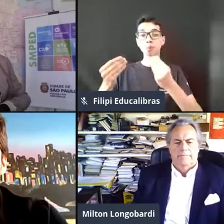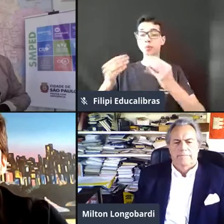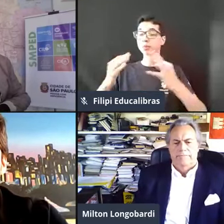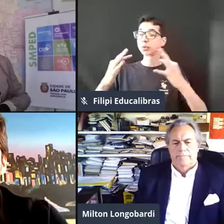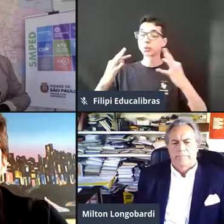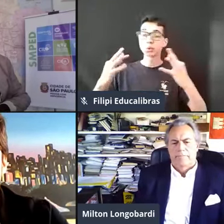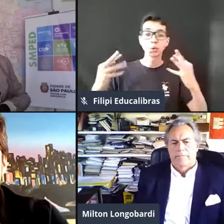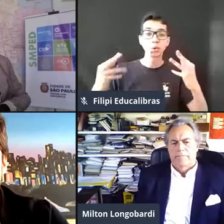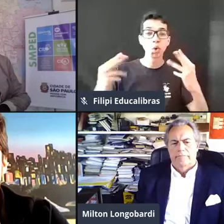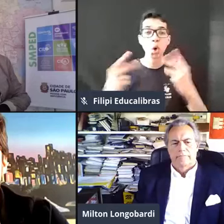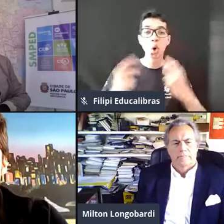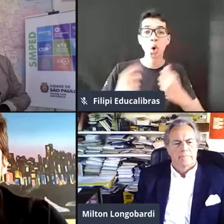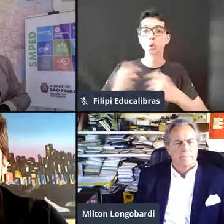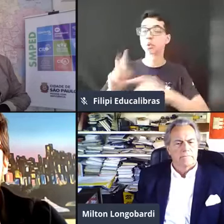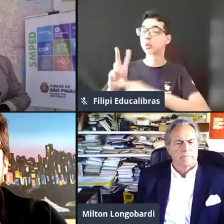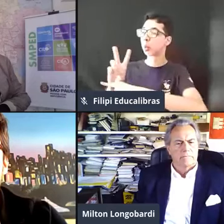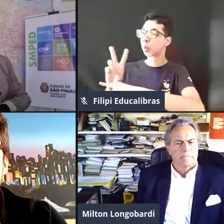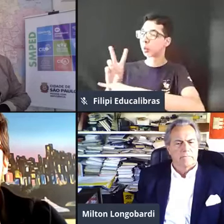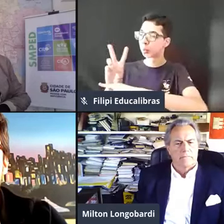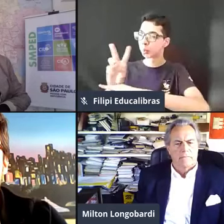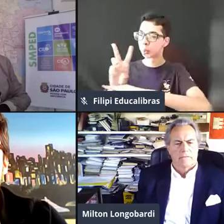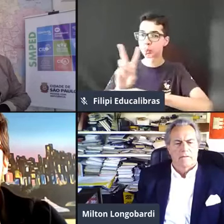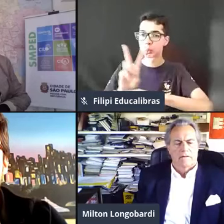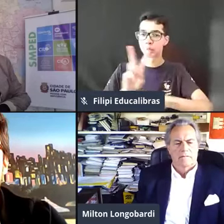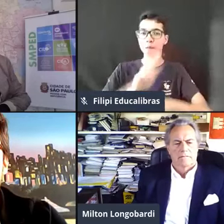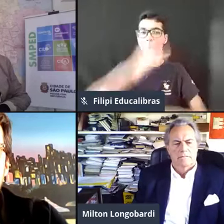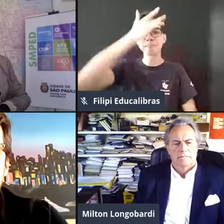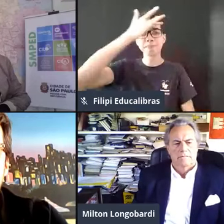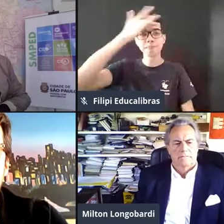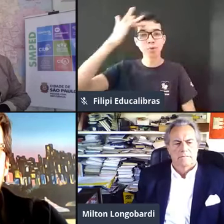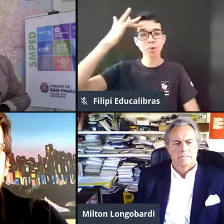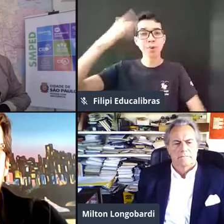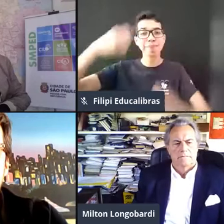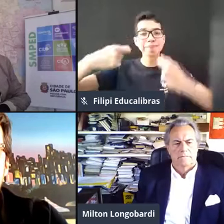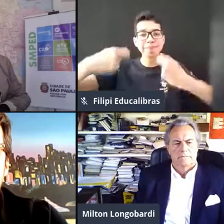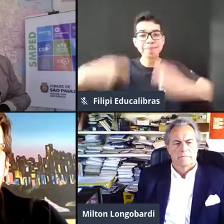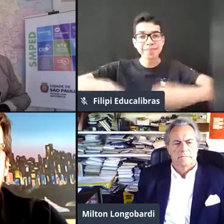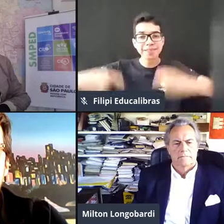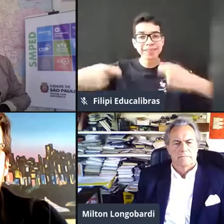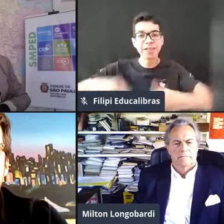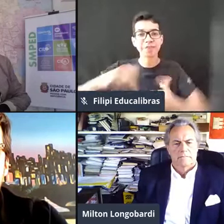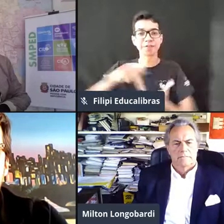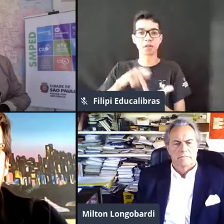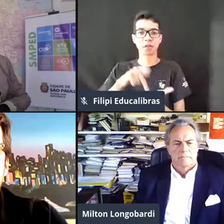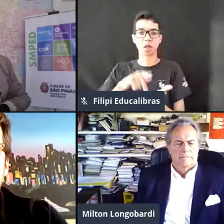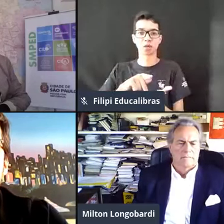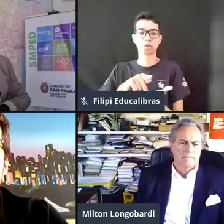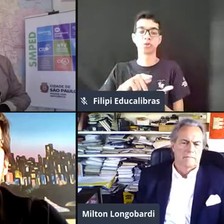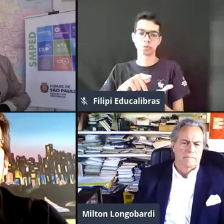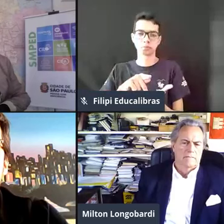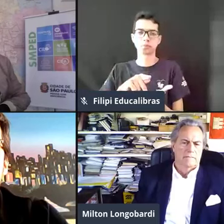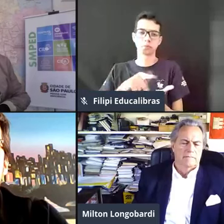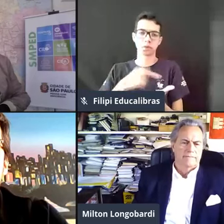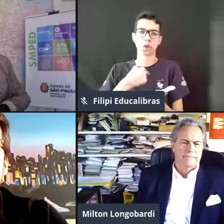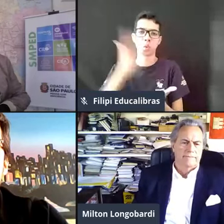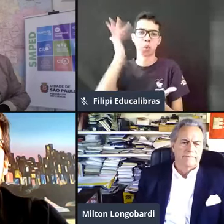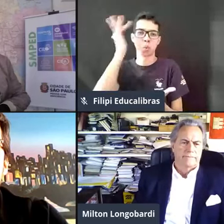para que haja realmente ganho e haja uma construção de um futuro melhor.